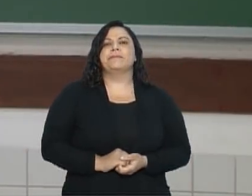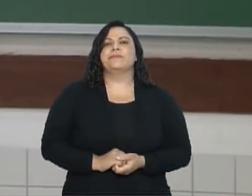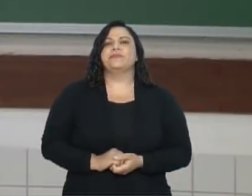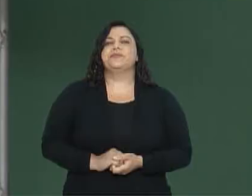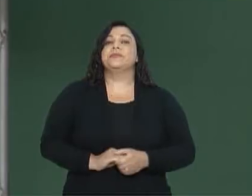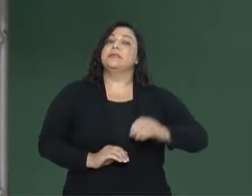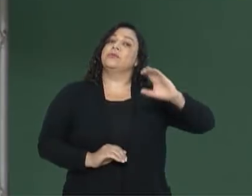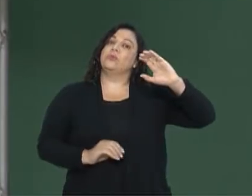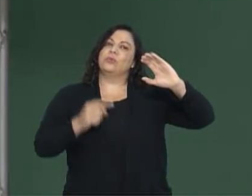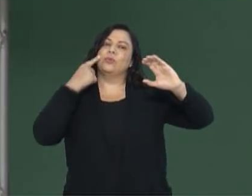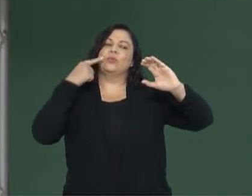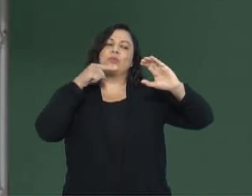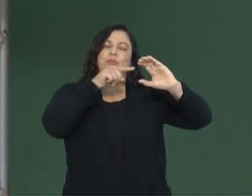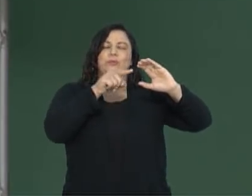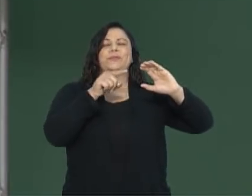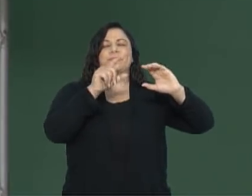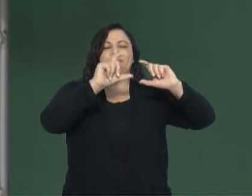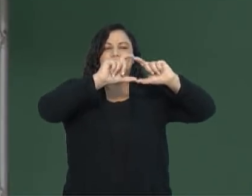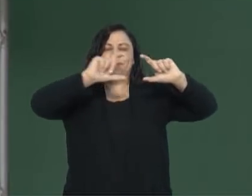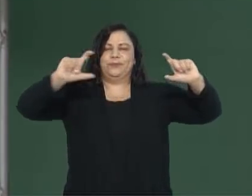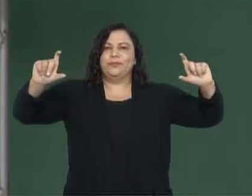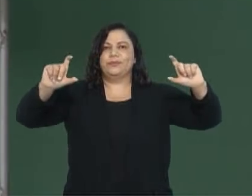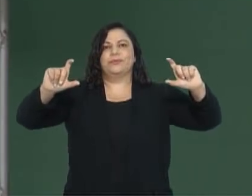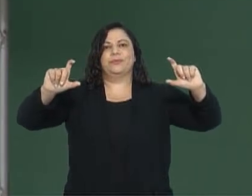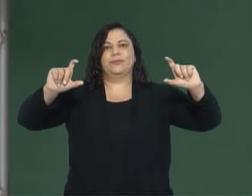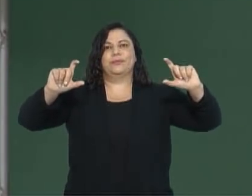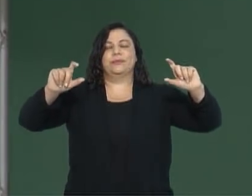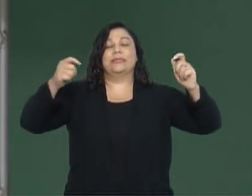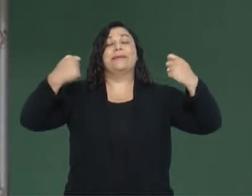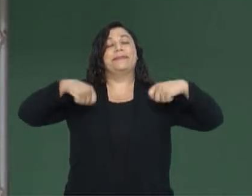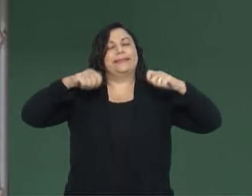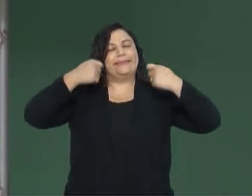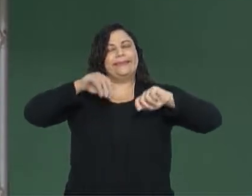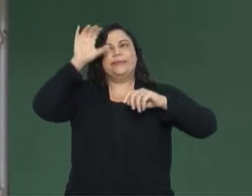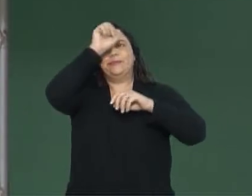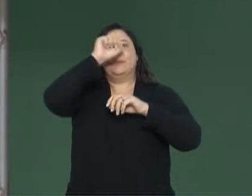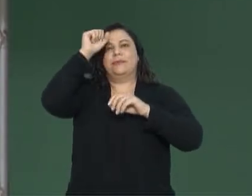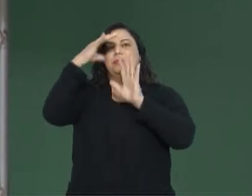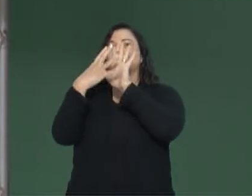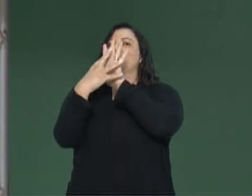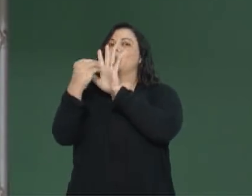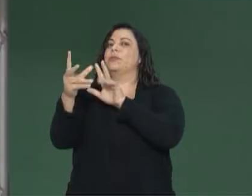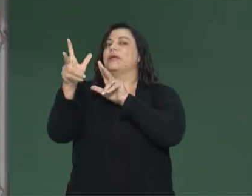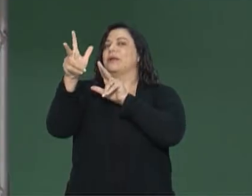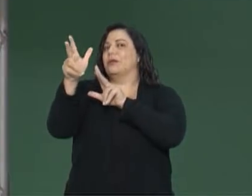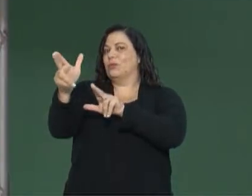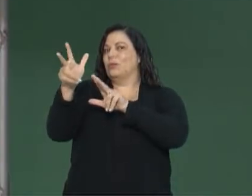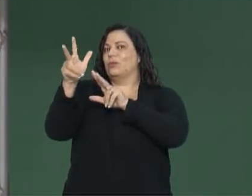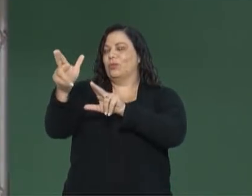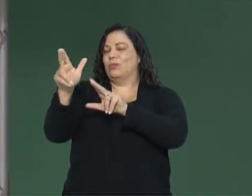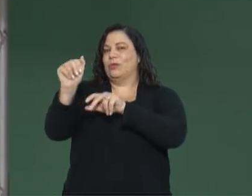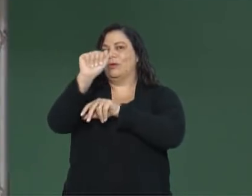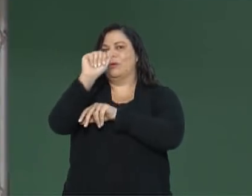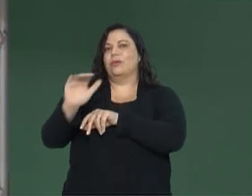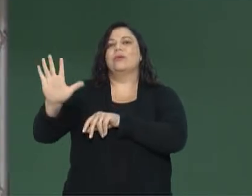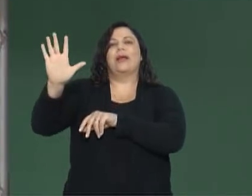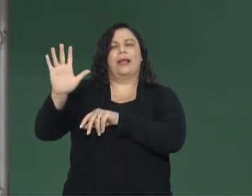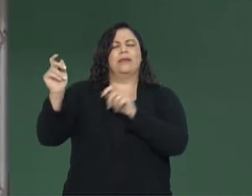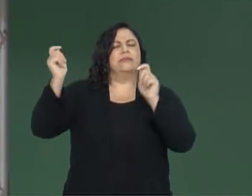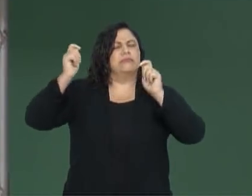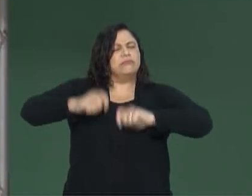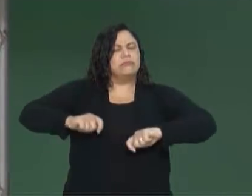esta é uma lição que nós devemos aprender com os tigres asiáticos. Se nós queremos ser um tigre